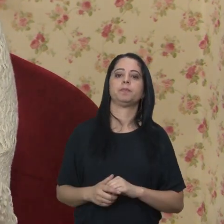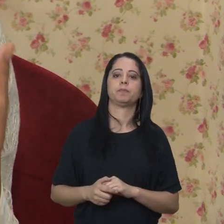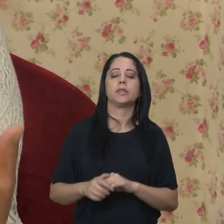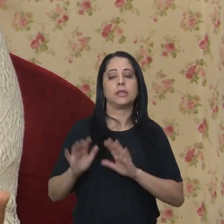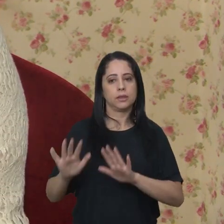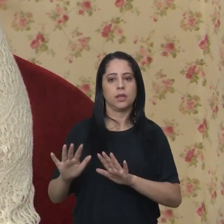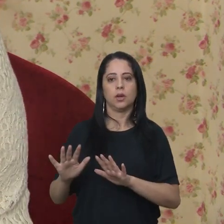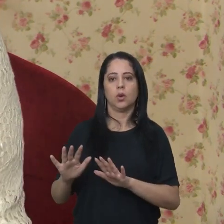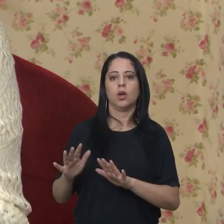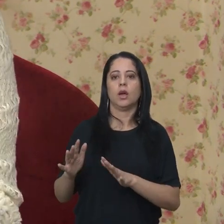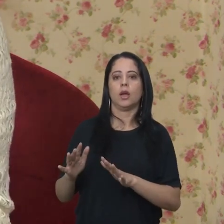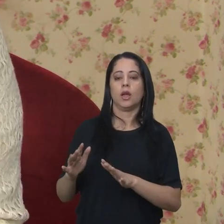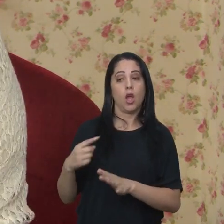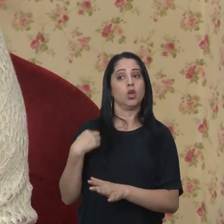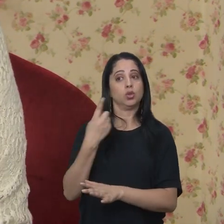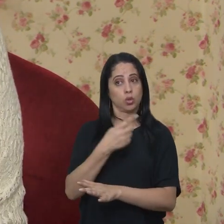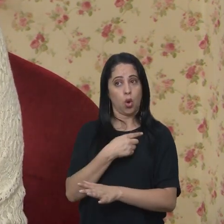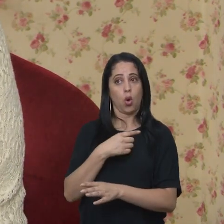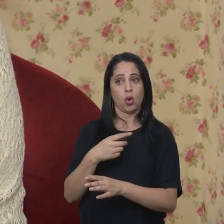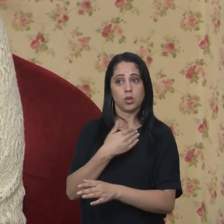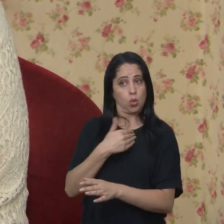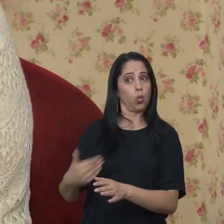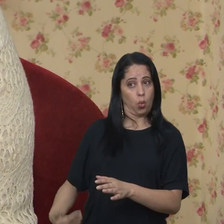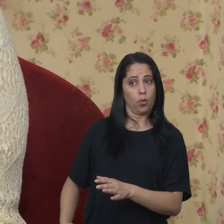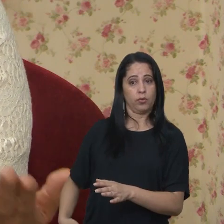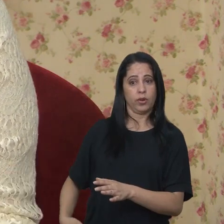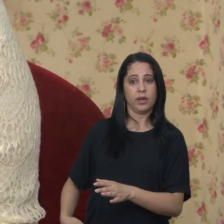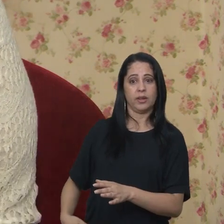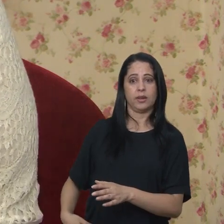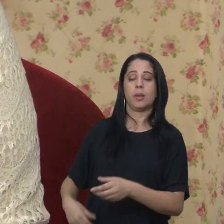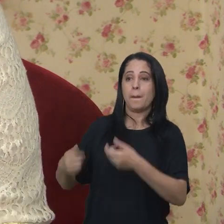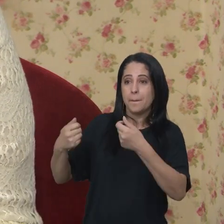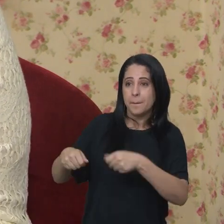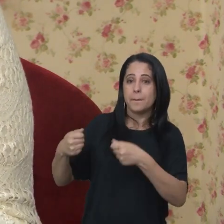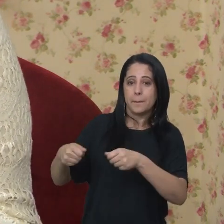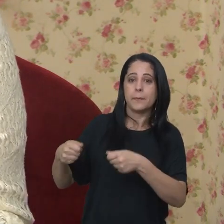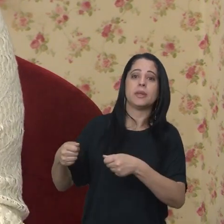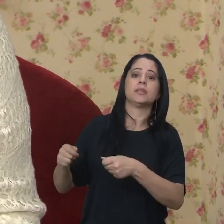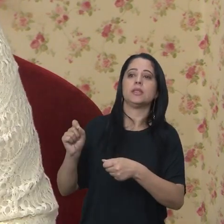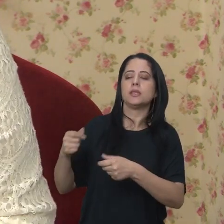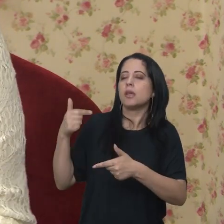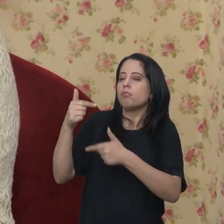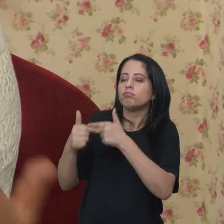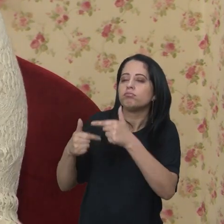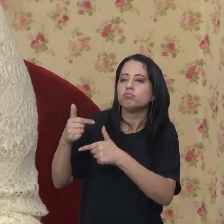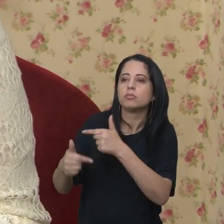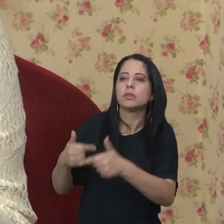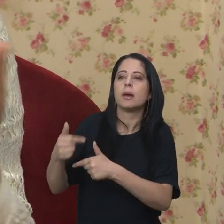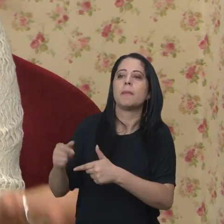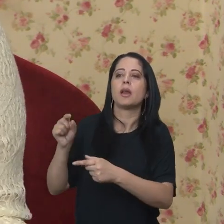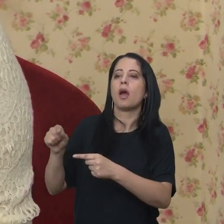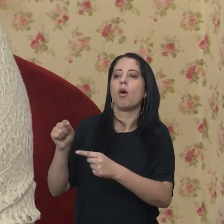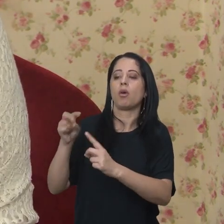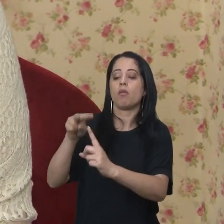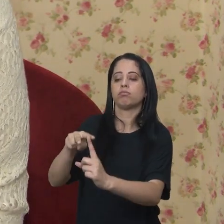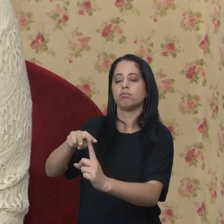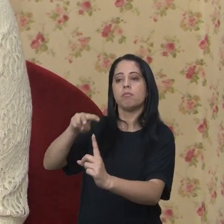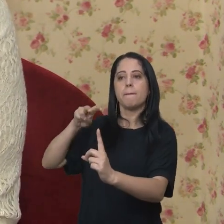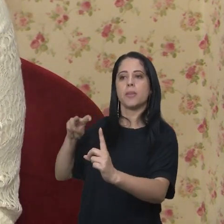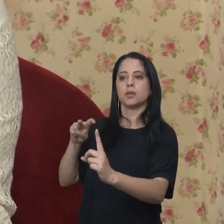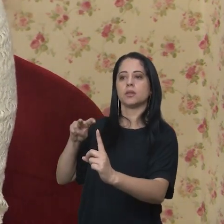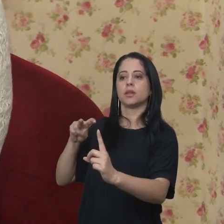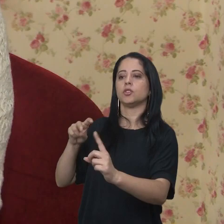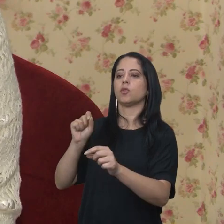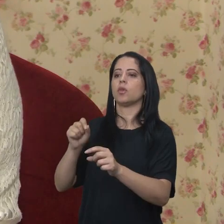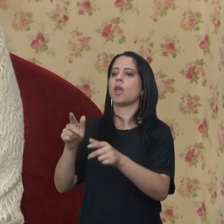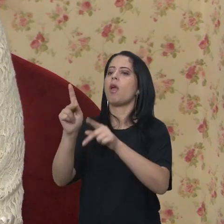na questão de que cidade nós queremos, né? E eu acho que o poder público só deve